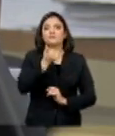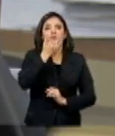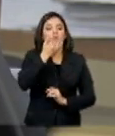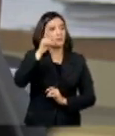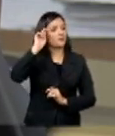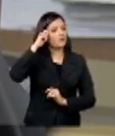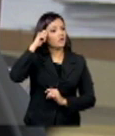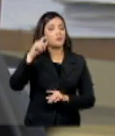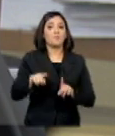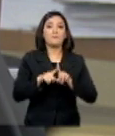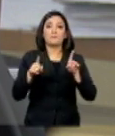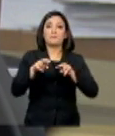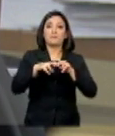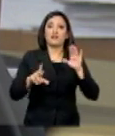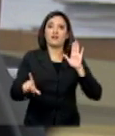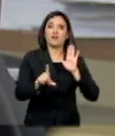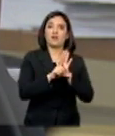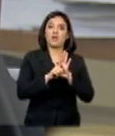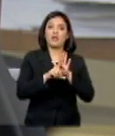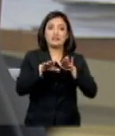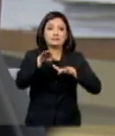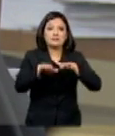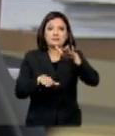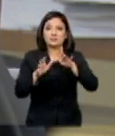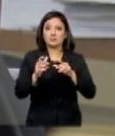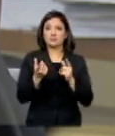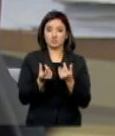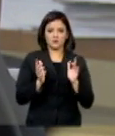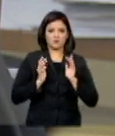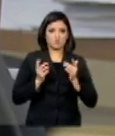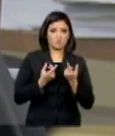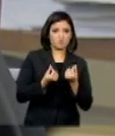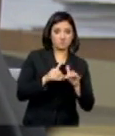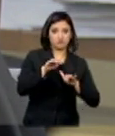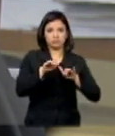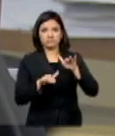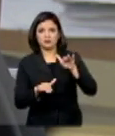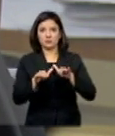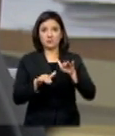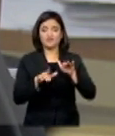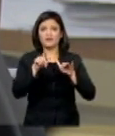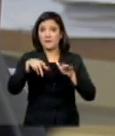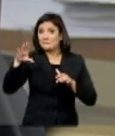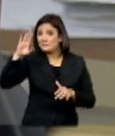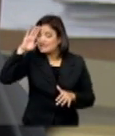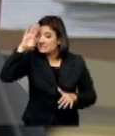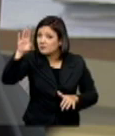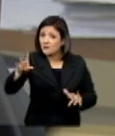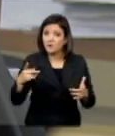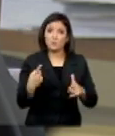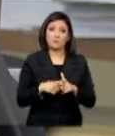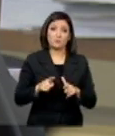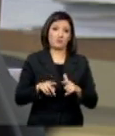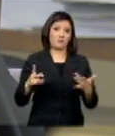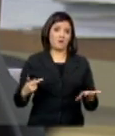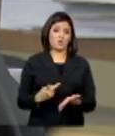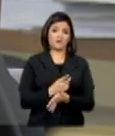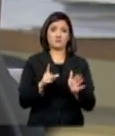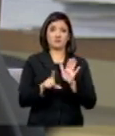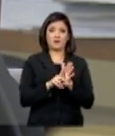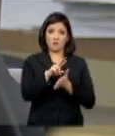a desigualdade é um dos principais problemas enfrentados por essa população no relatório sobre a pobreza